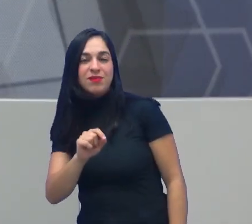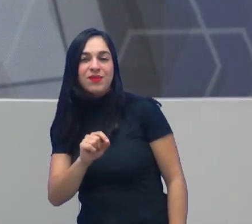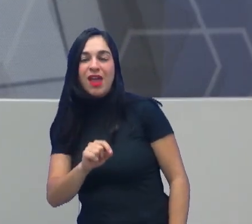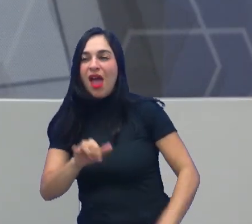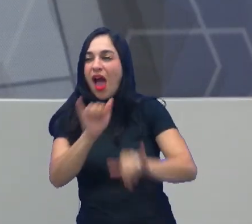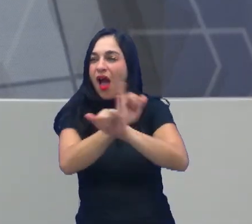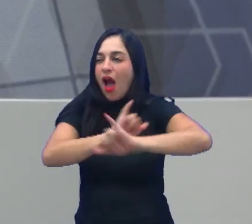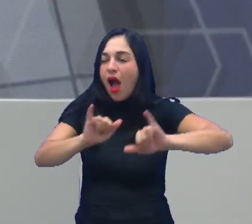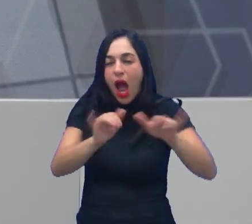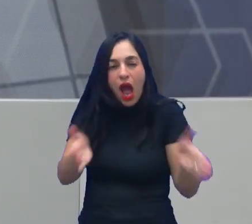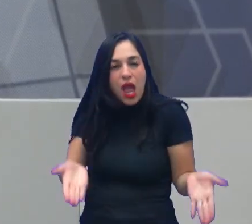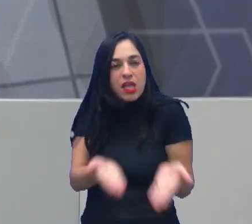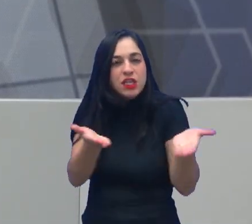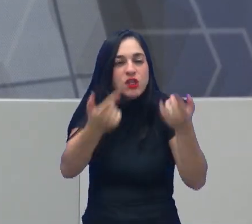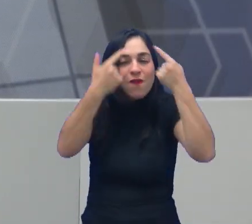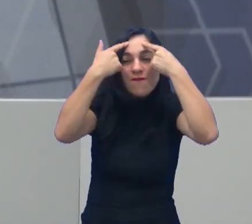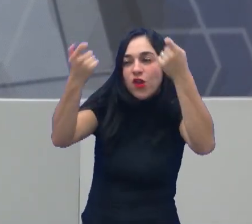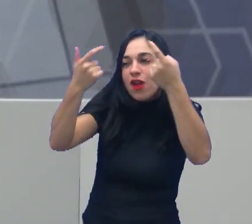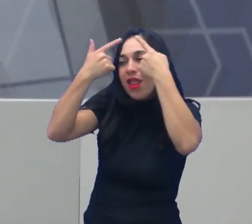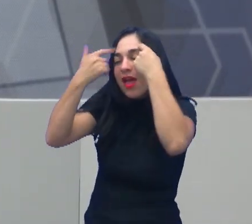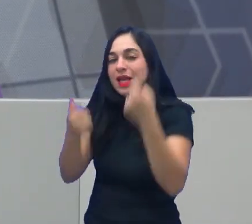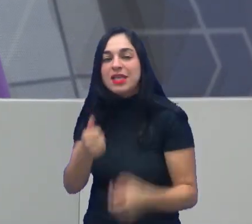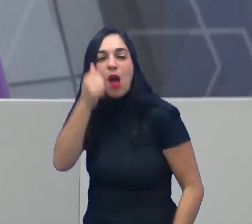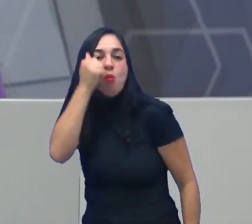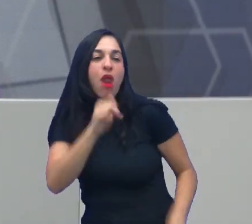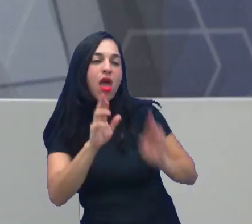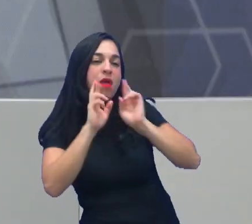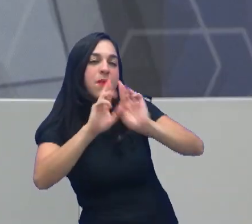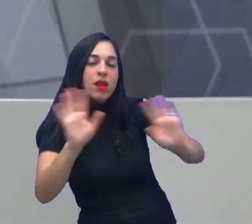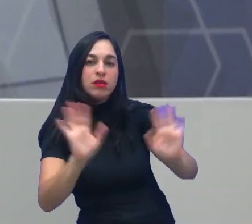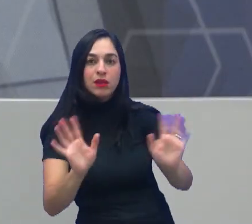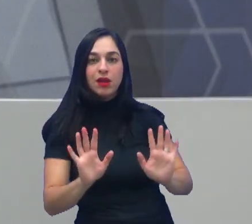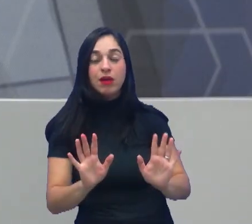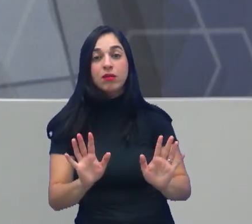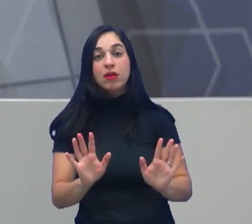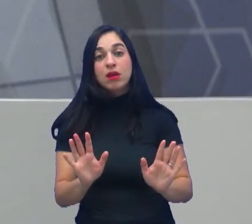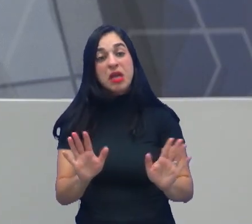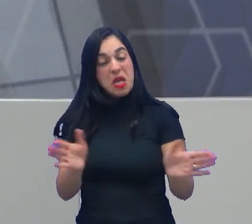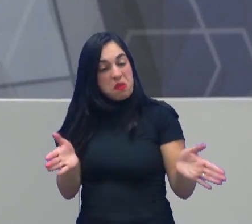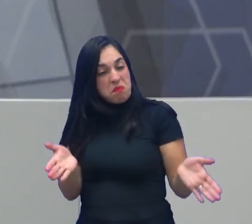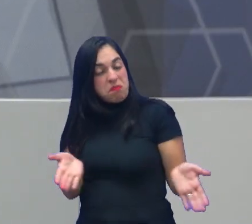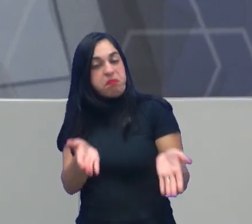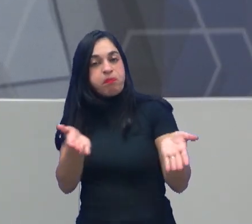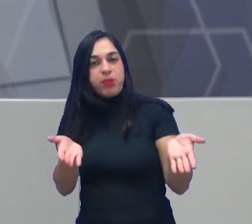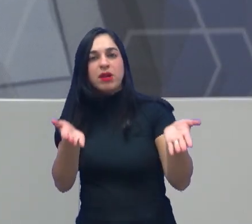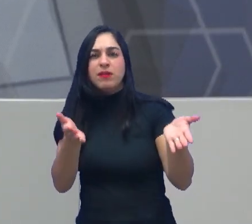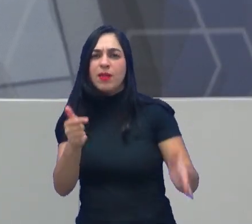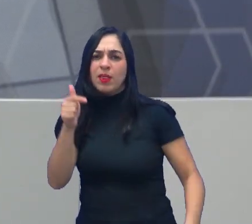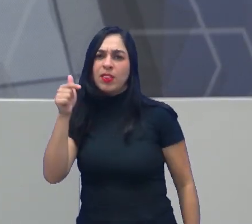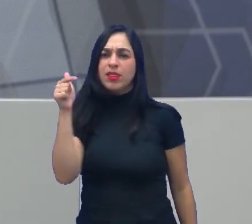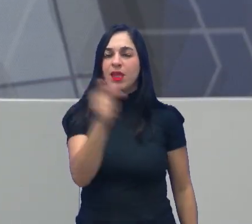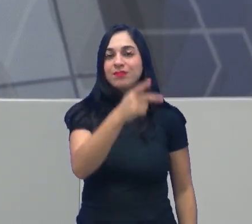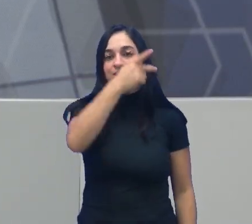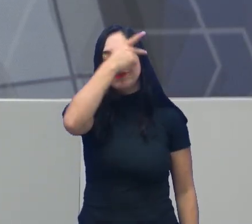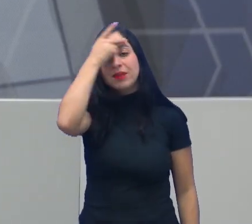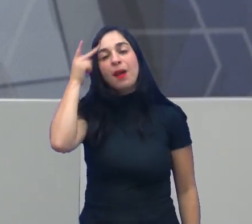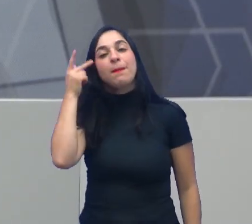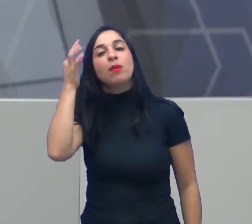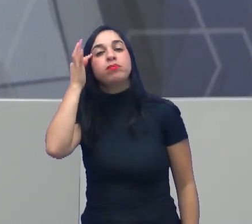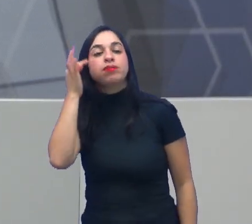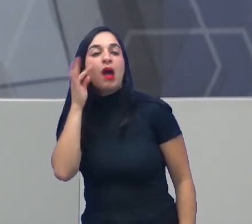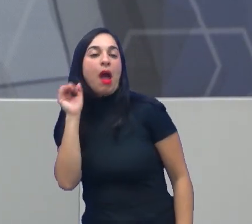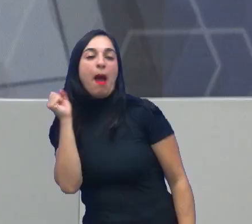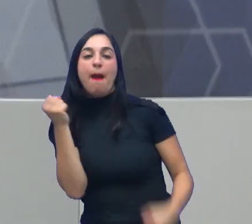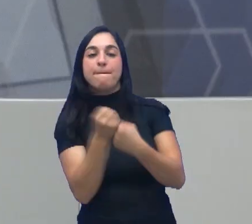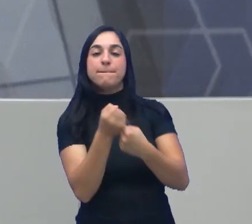violência, que espalha o desrespeito às mulheres, e tem o fortalecimento desse tipo de pessoa que acabou